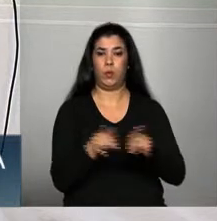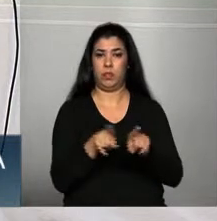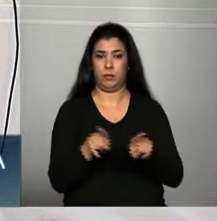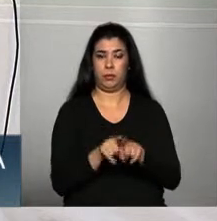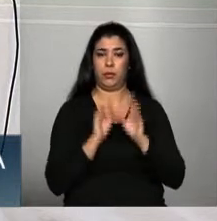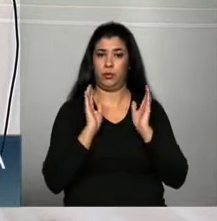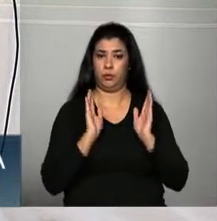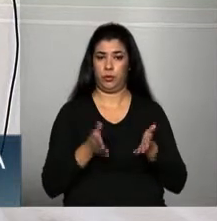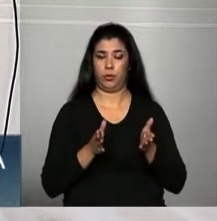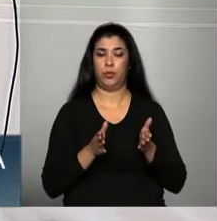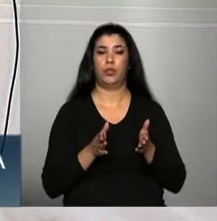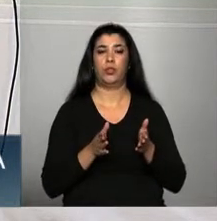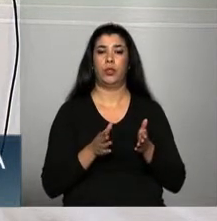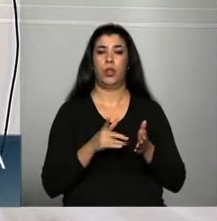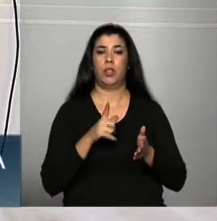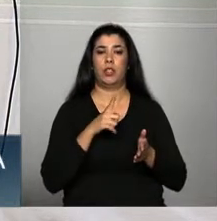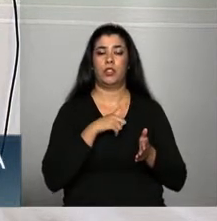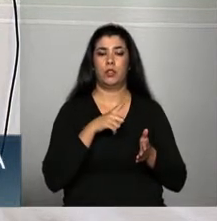colocamos